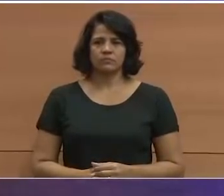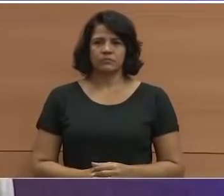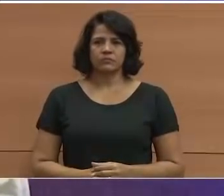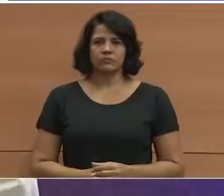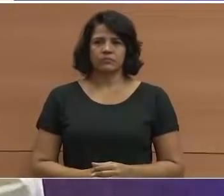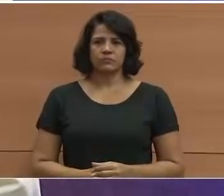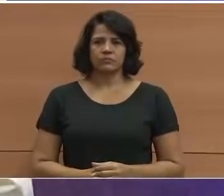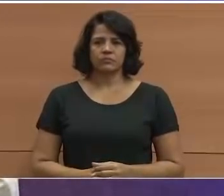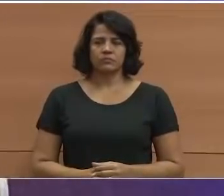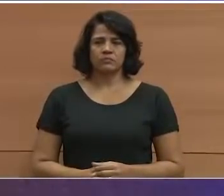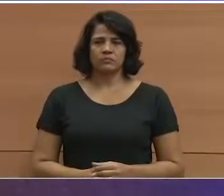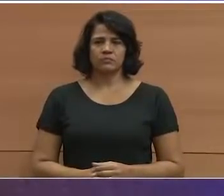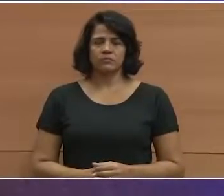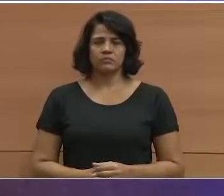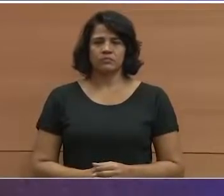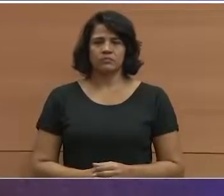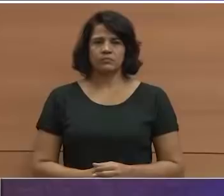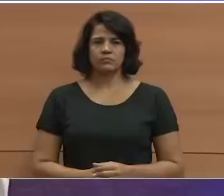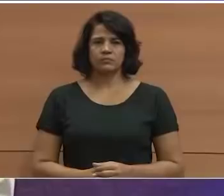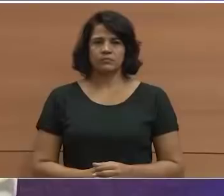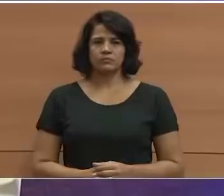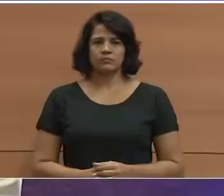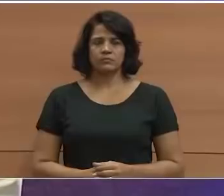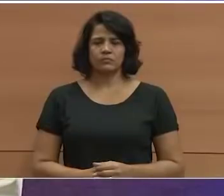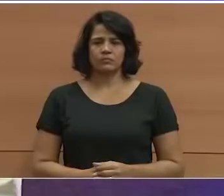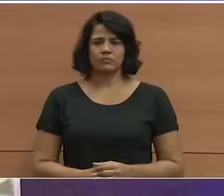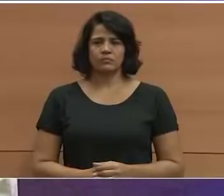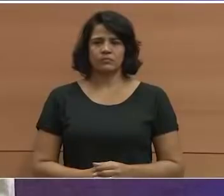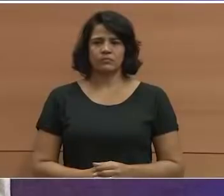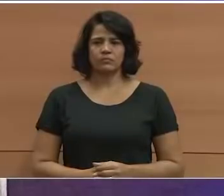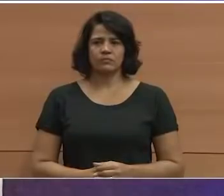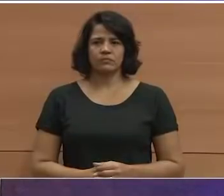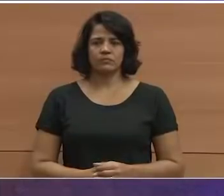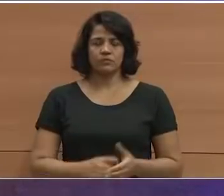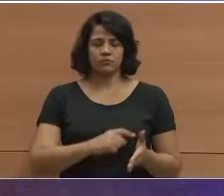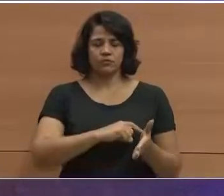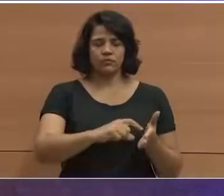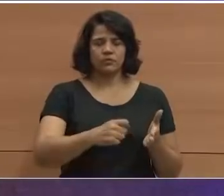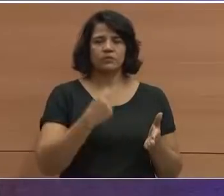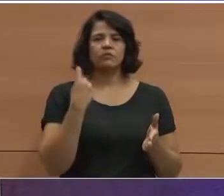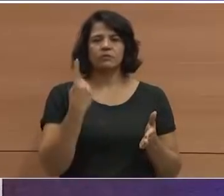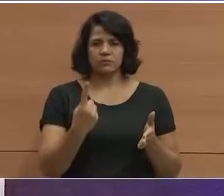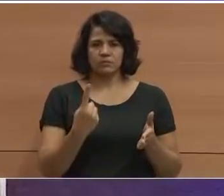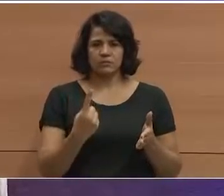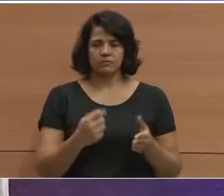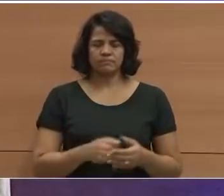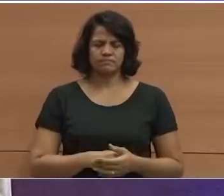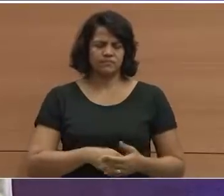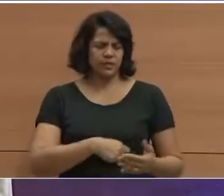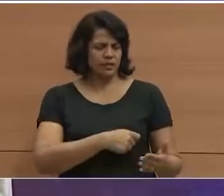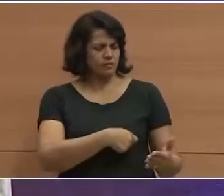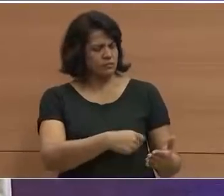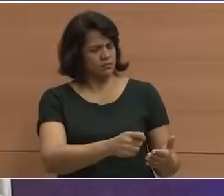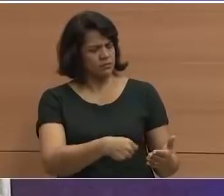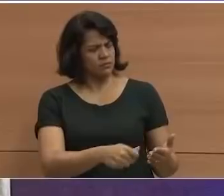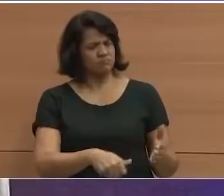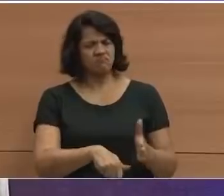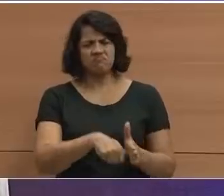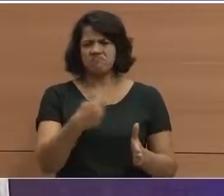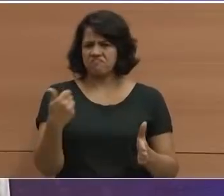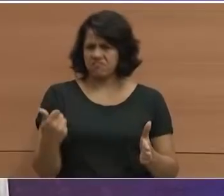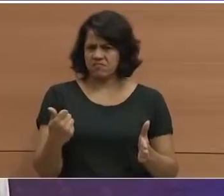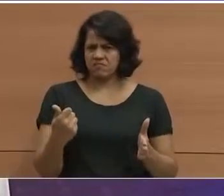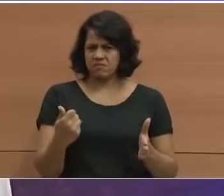Vou ler primeiro os versículos só para vocês se situarem. escrevi o primeiro livro, ó